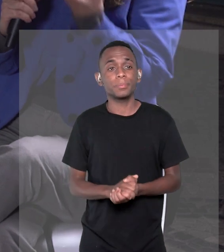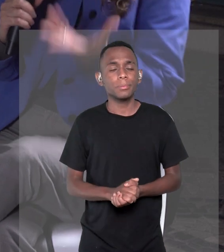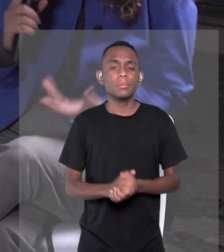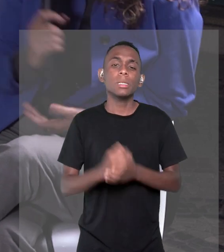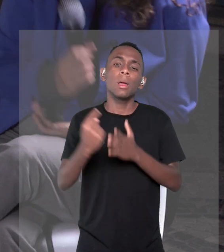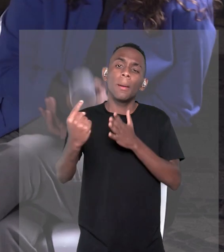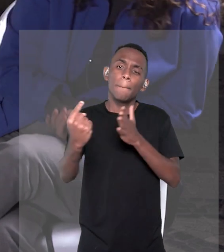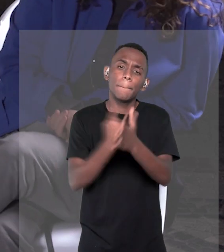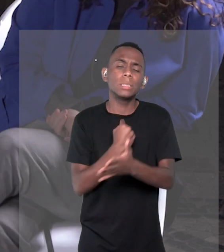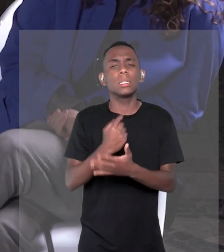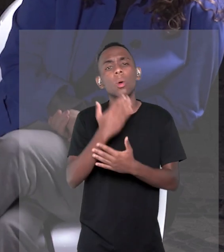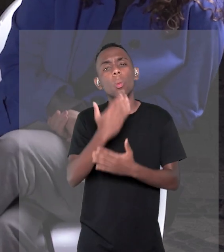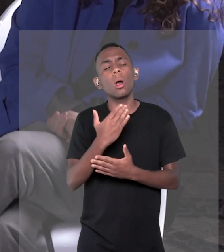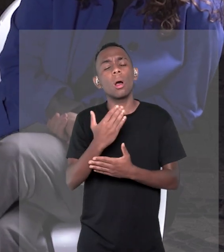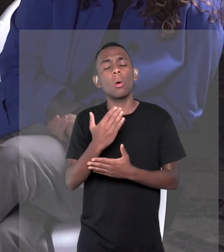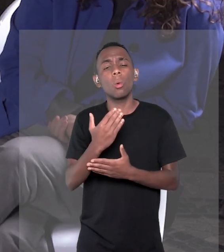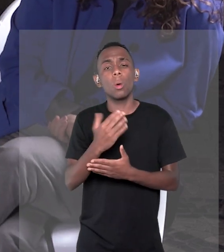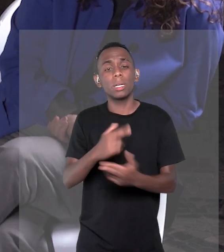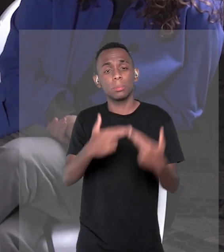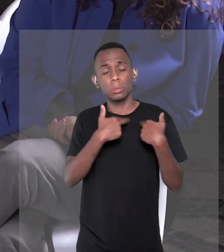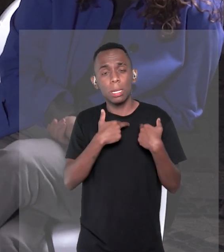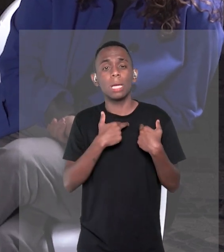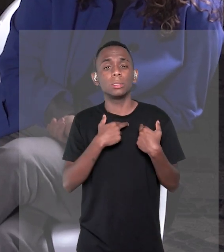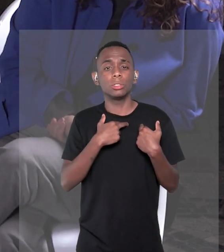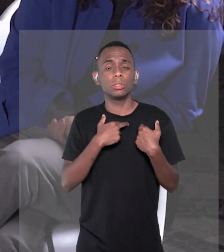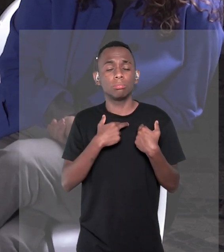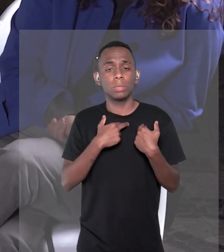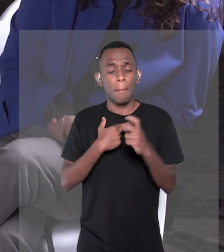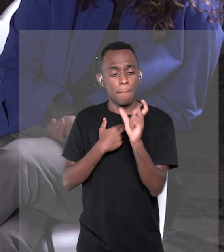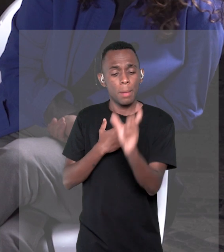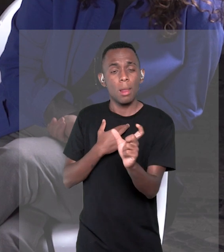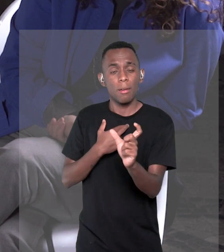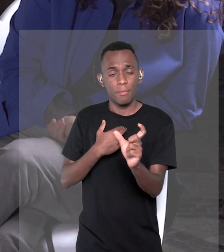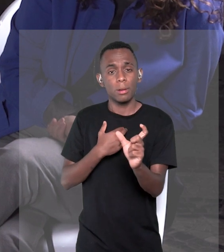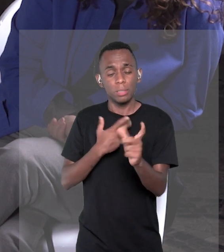coisa... Exatamente. E aí você me pergunta qual é o papel da palavra na